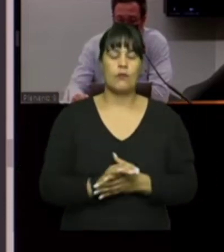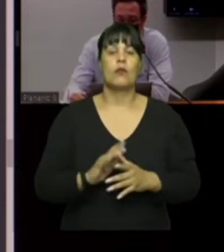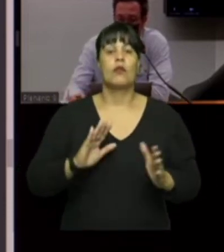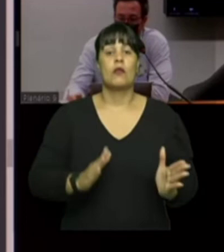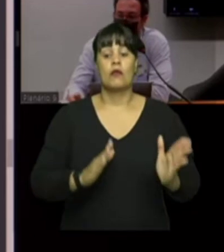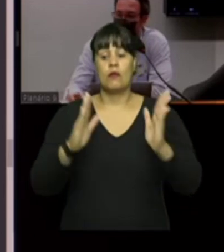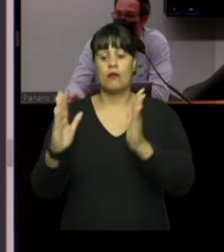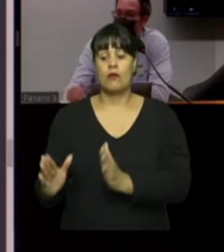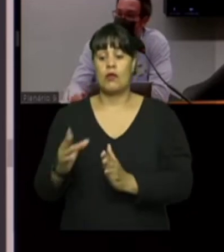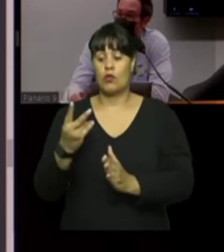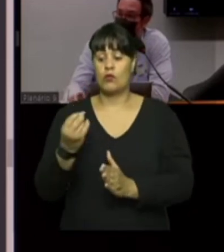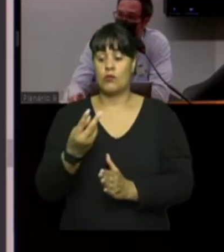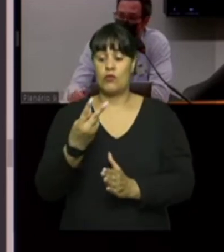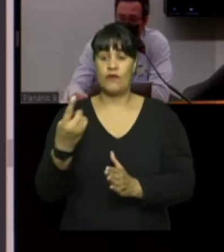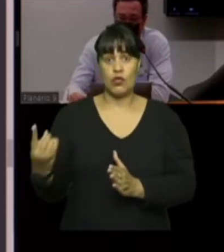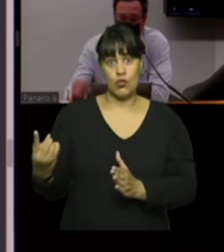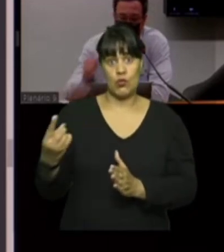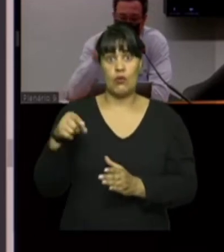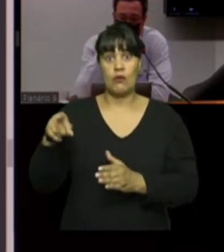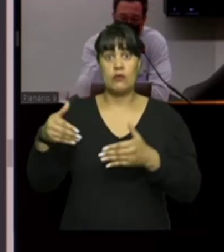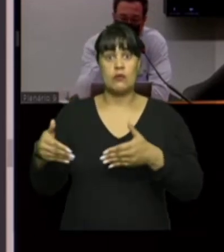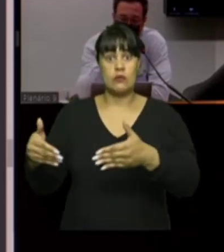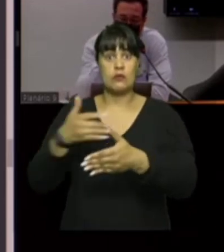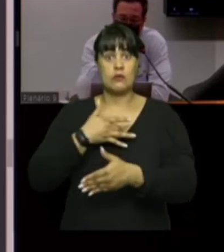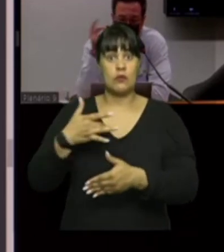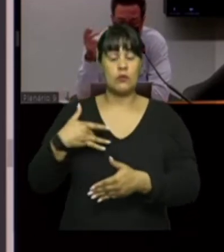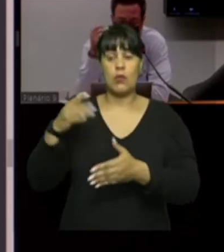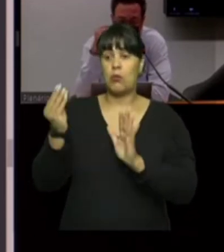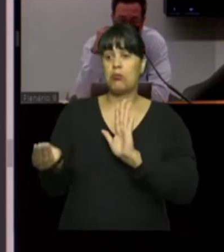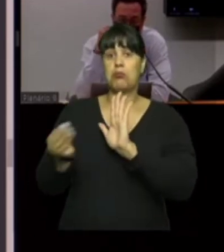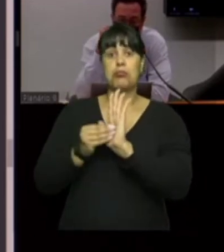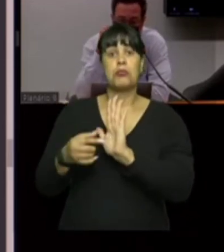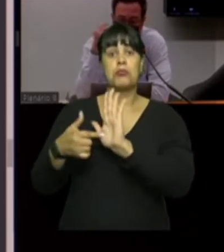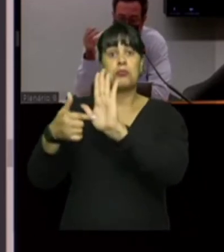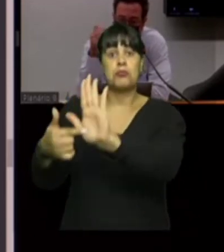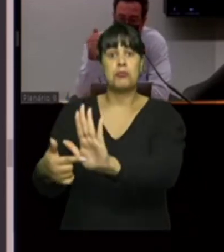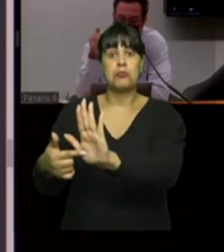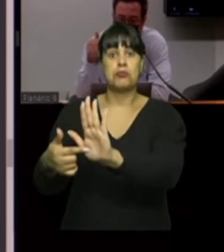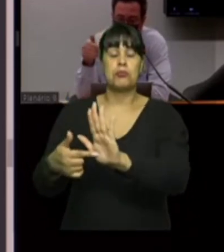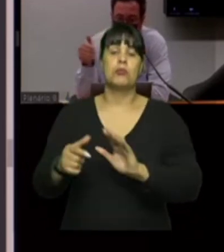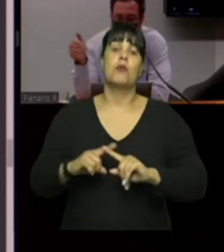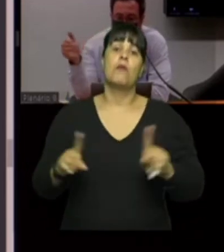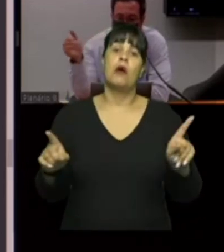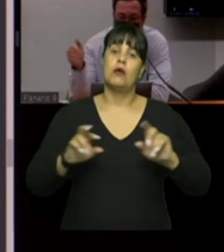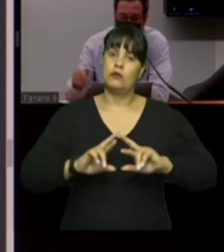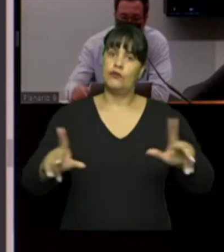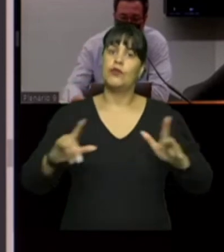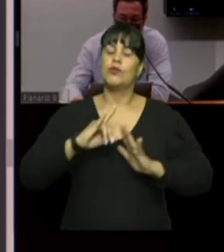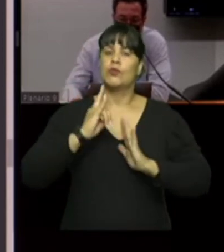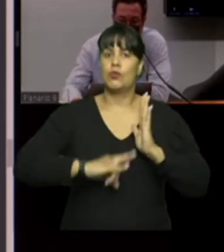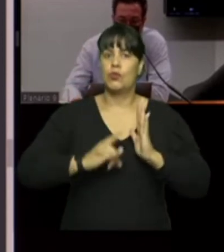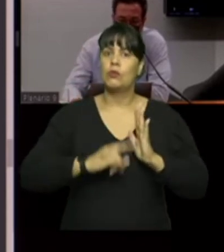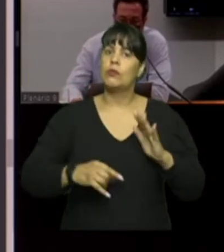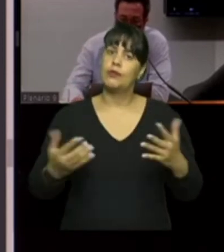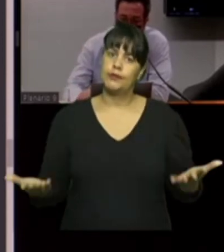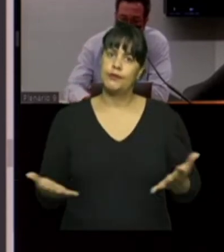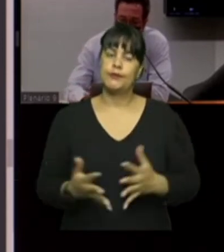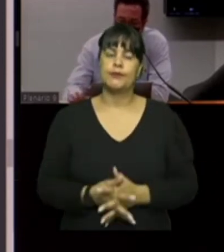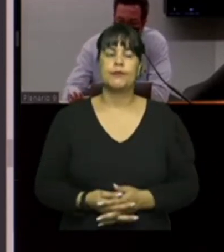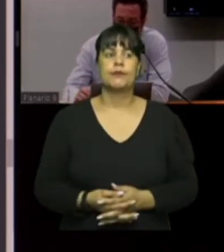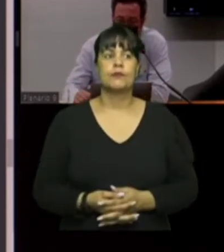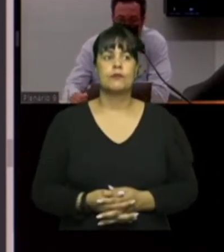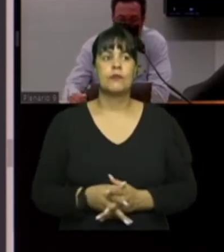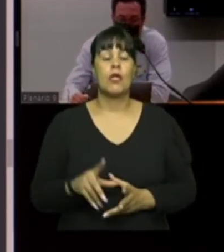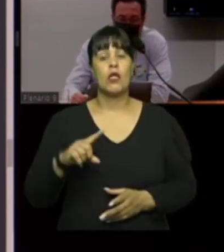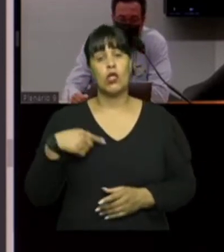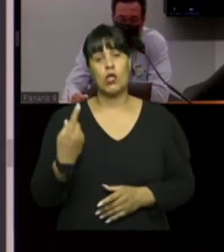um conjunto de dados não no formato do Saúde Mental em Dados, que era o documento que acompanhava a série histórica. Aqui a gente